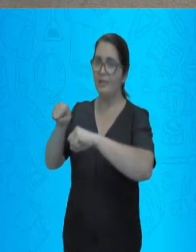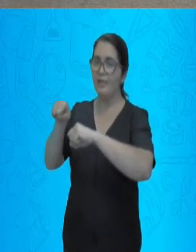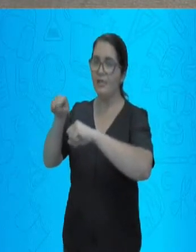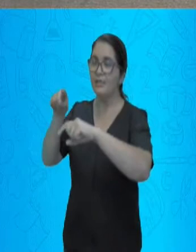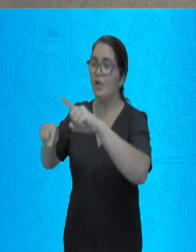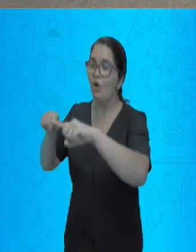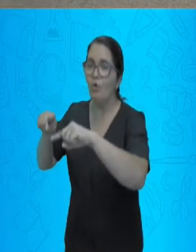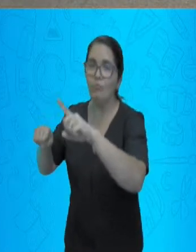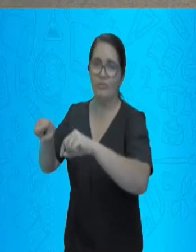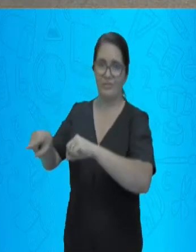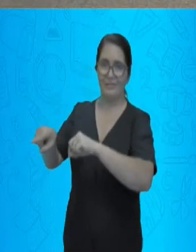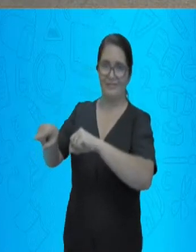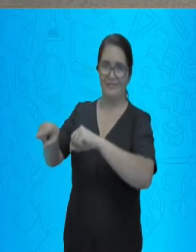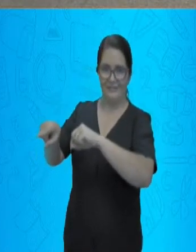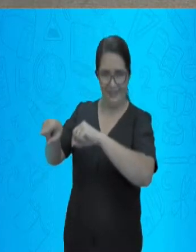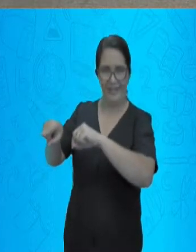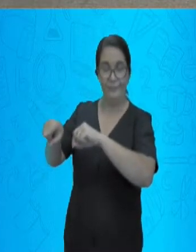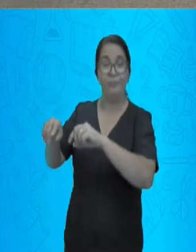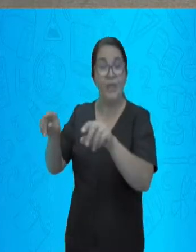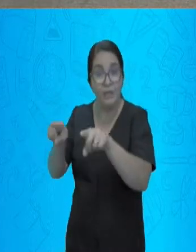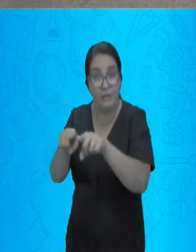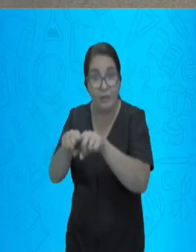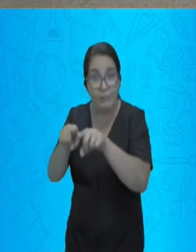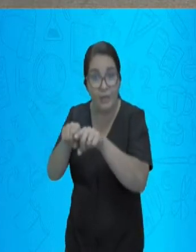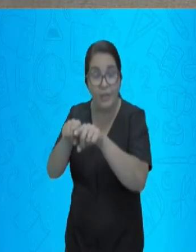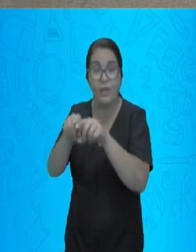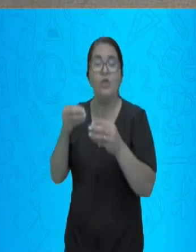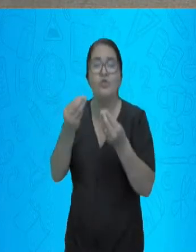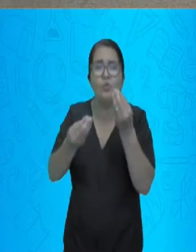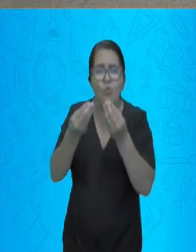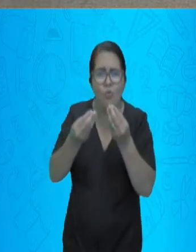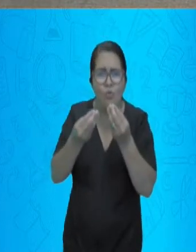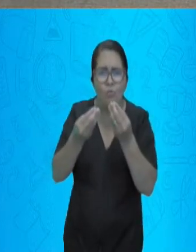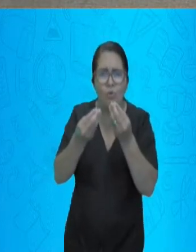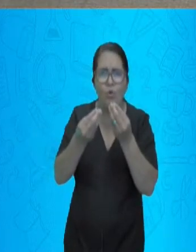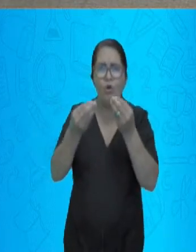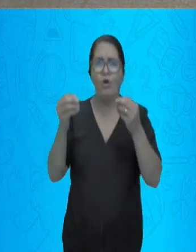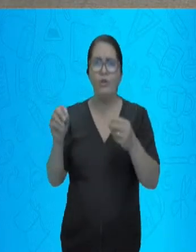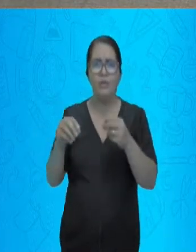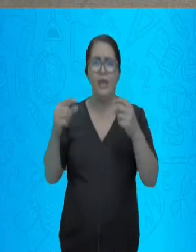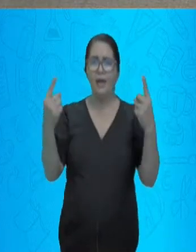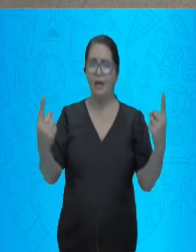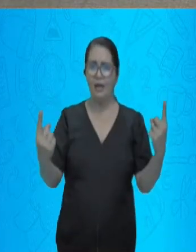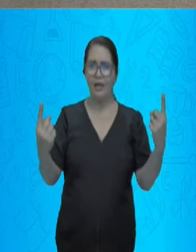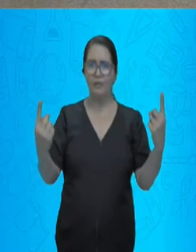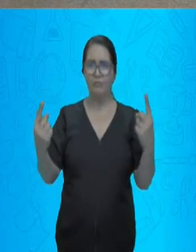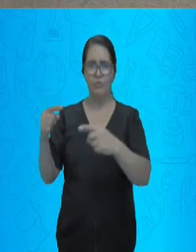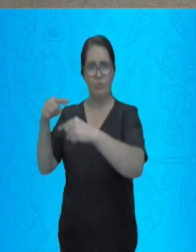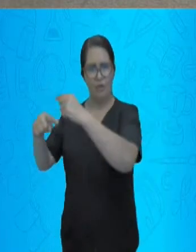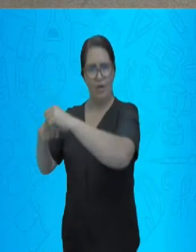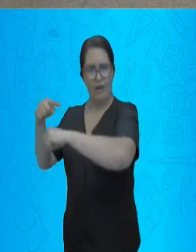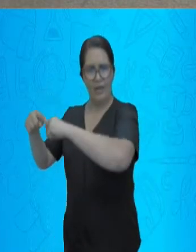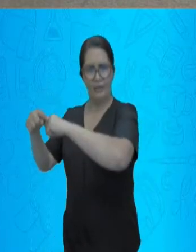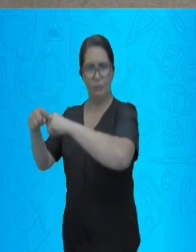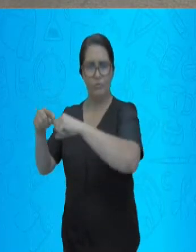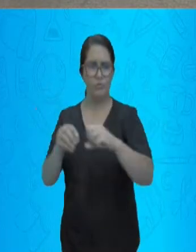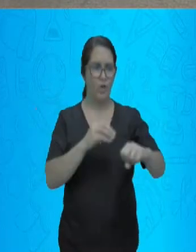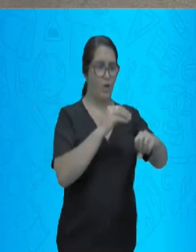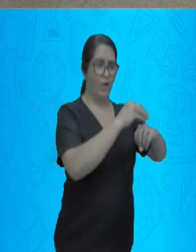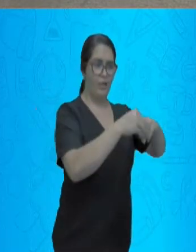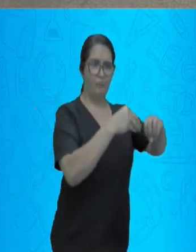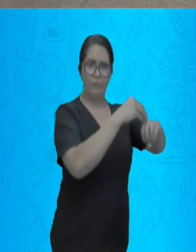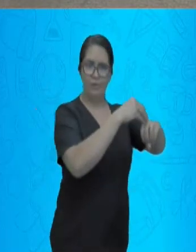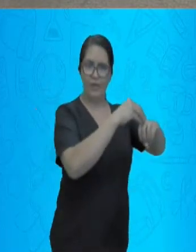quantidade desses átomos que se juntam, que se ligam, que se unem para